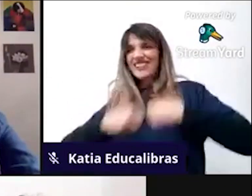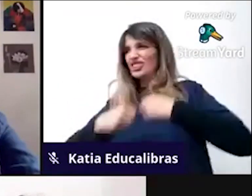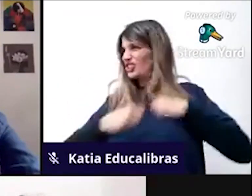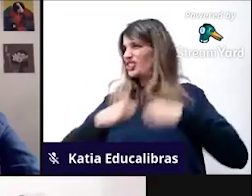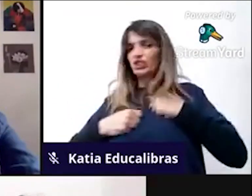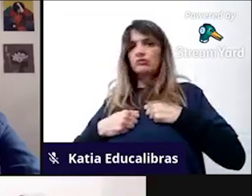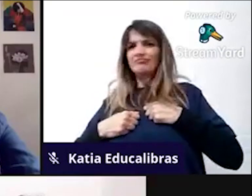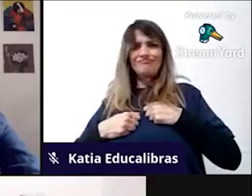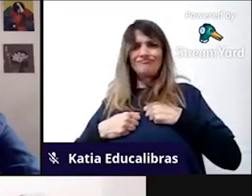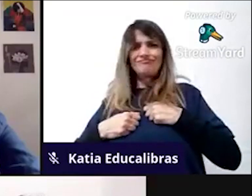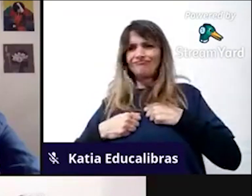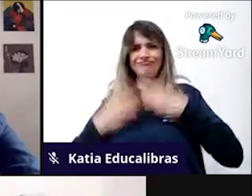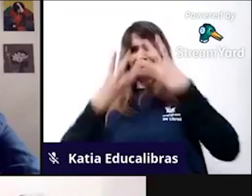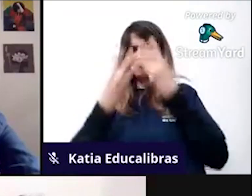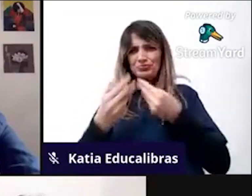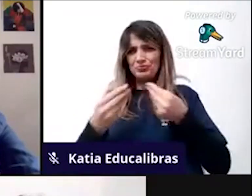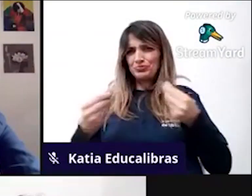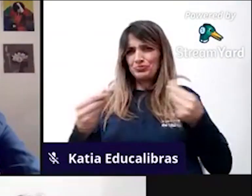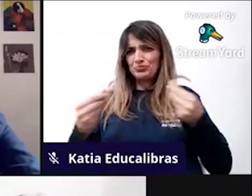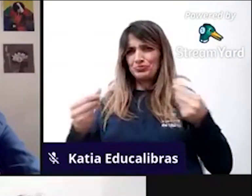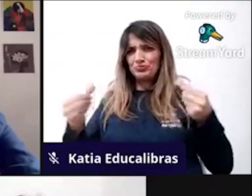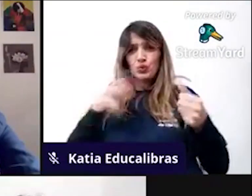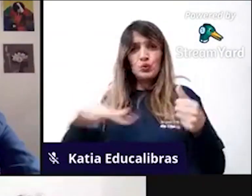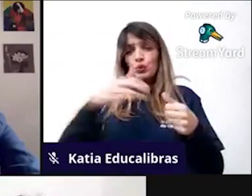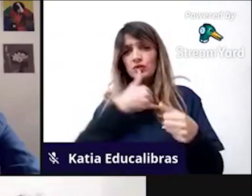Tudo fica triste, porque o rio que